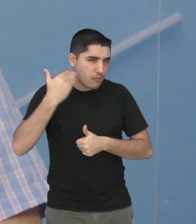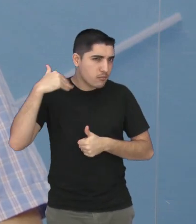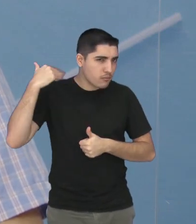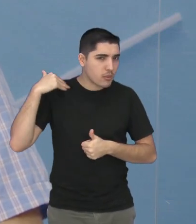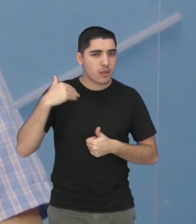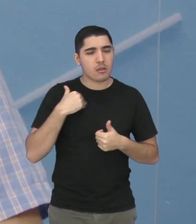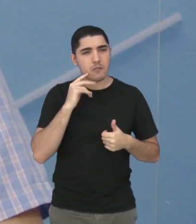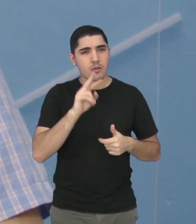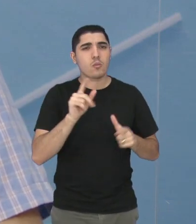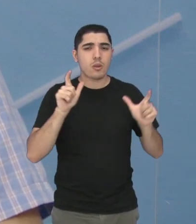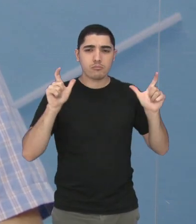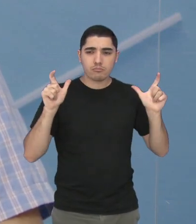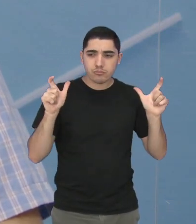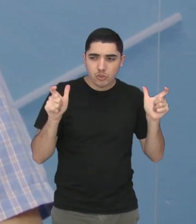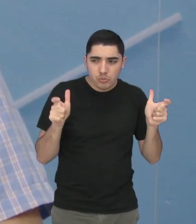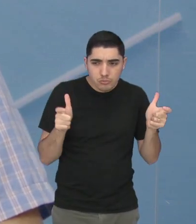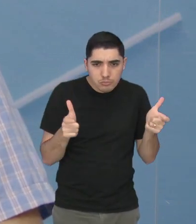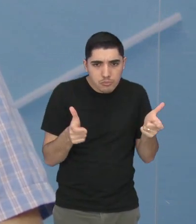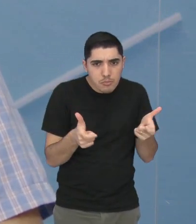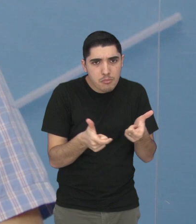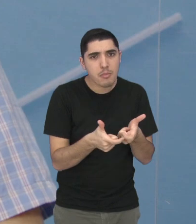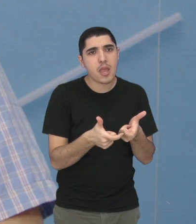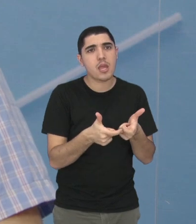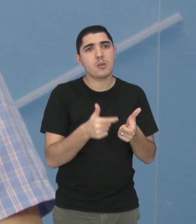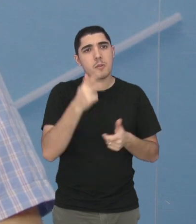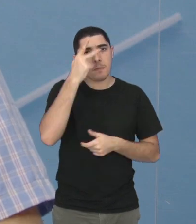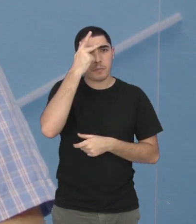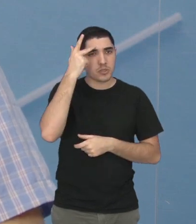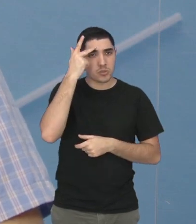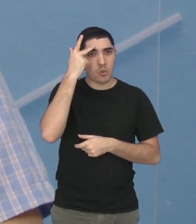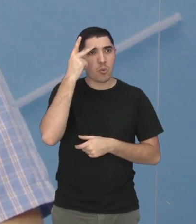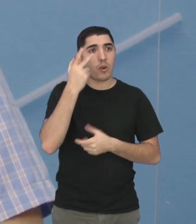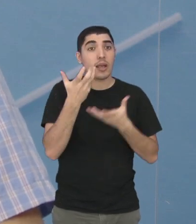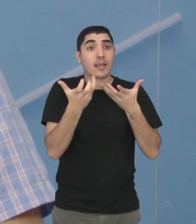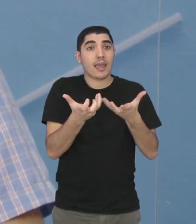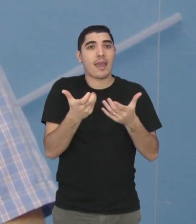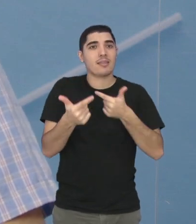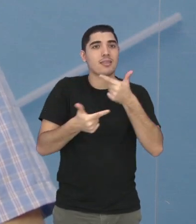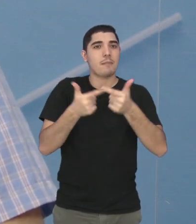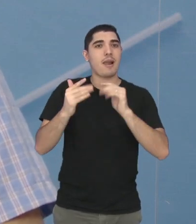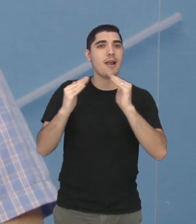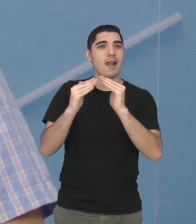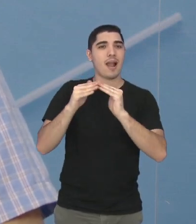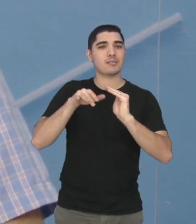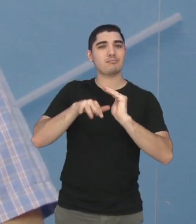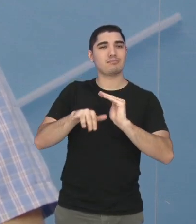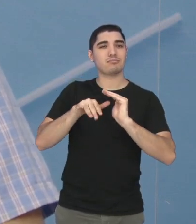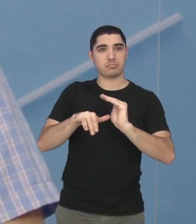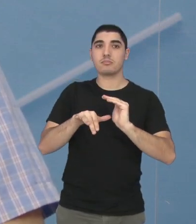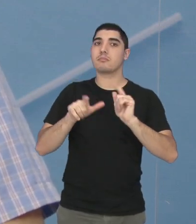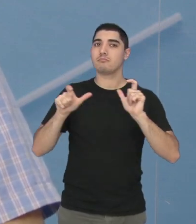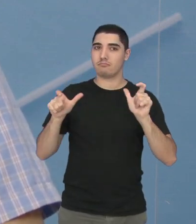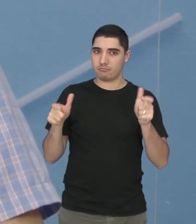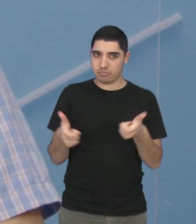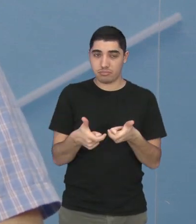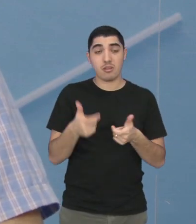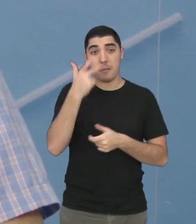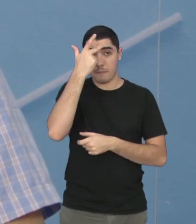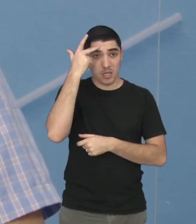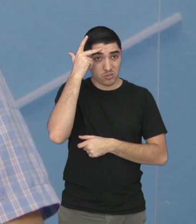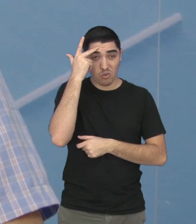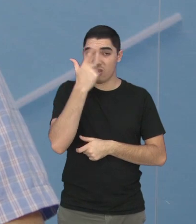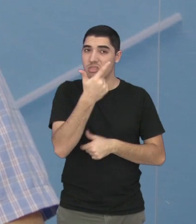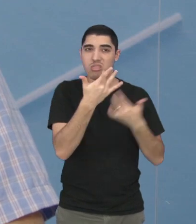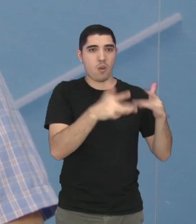Está caindo o número de pessoas que estão querendo trabalhar em casa. Caiu bastante. Muita gente não quer